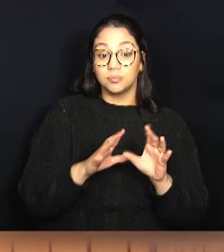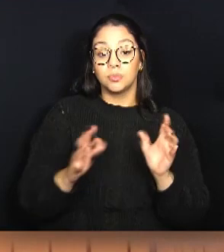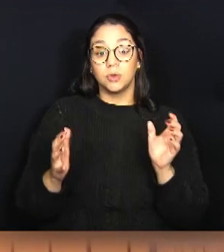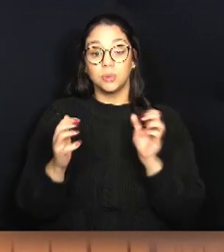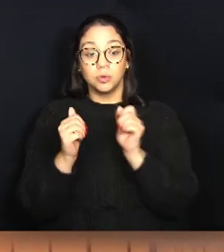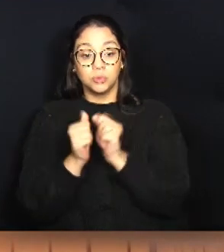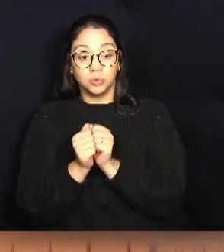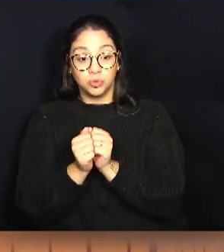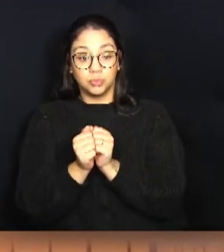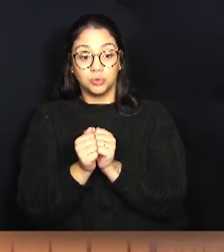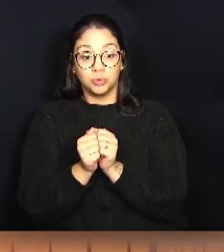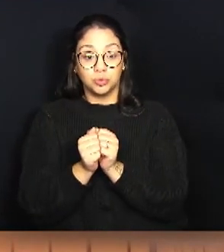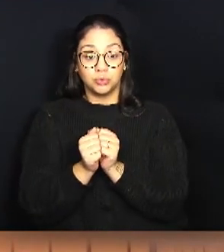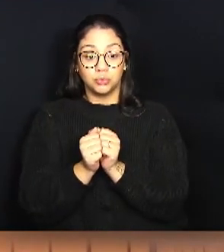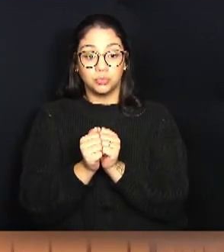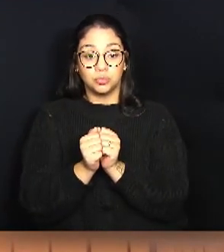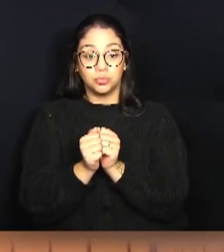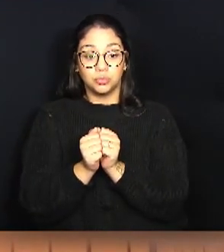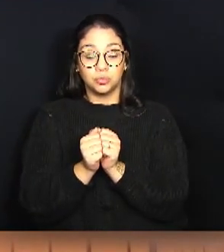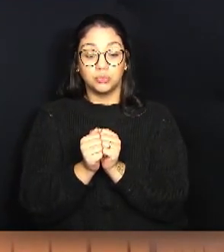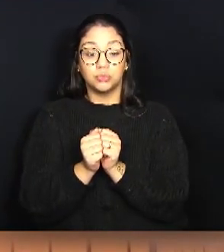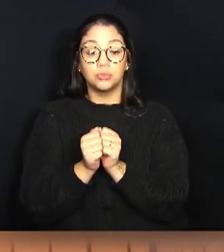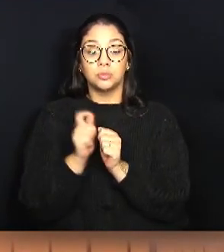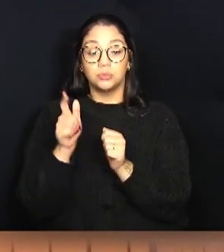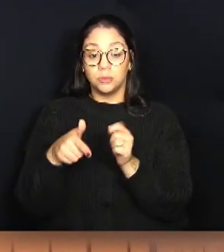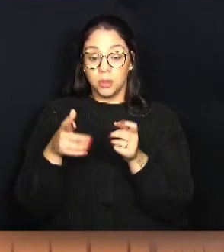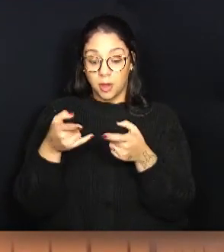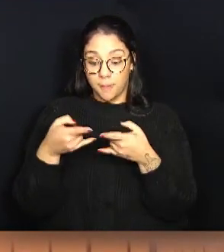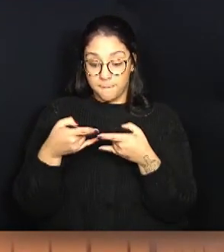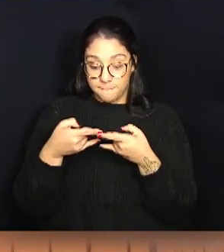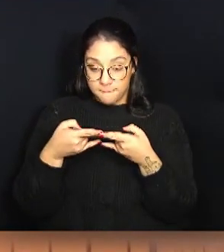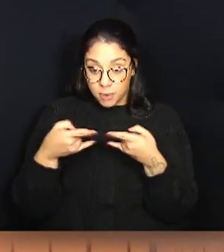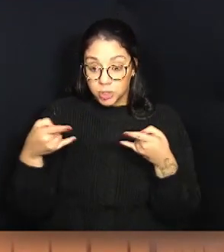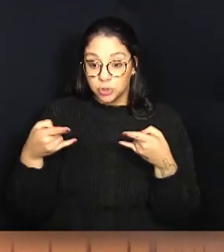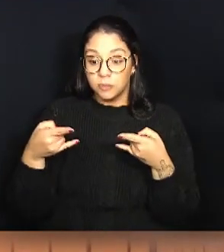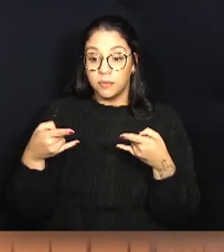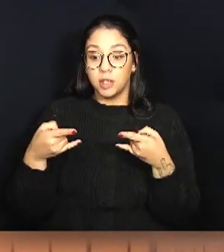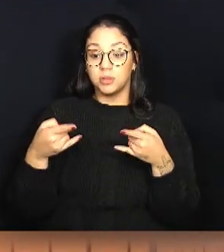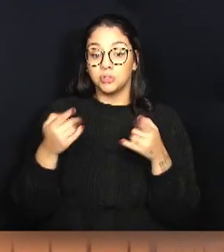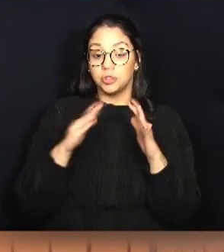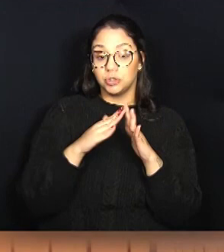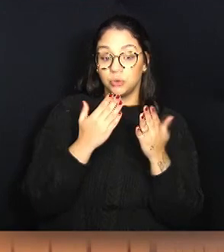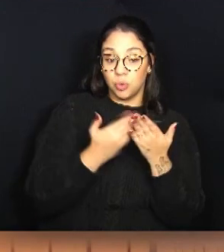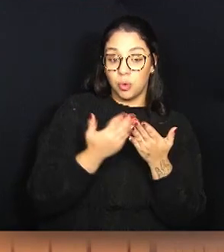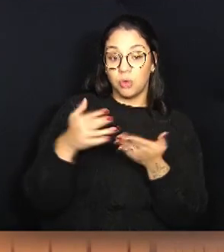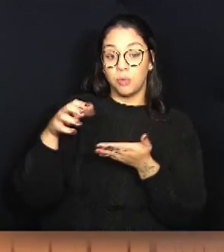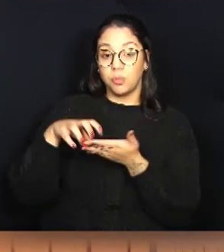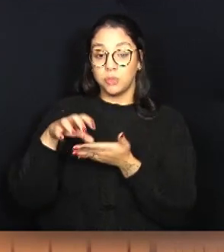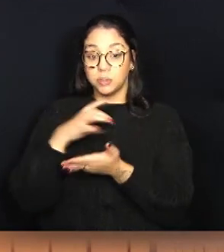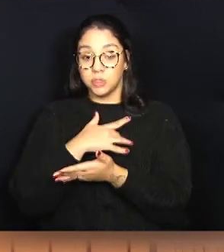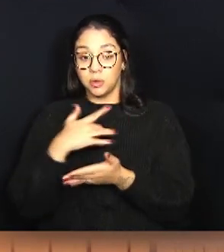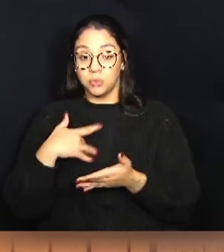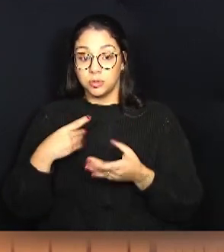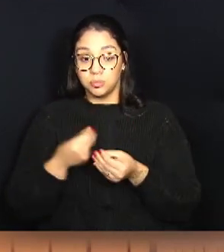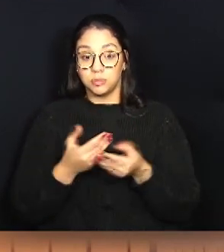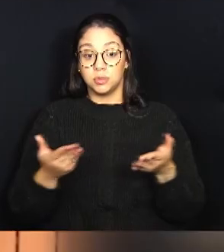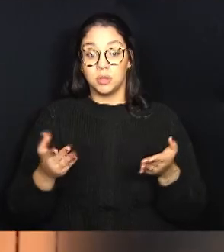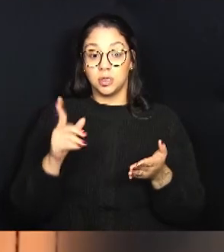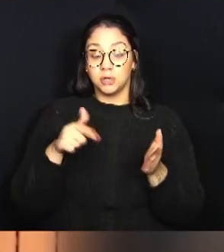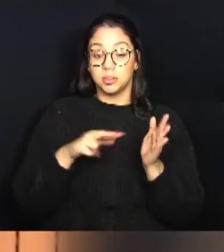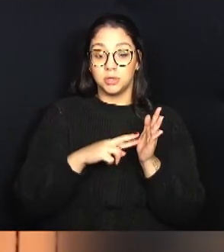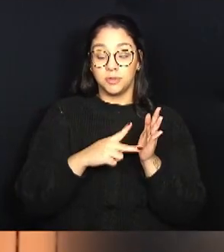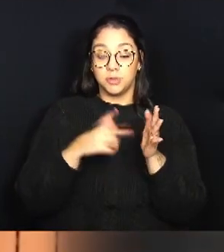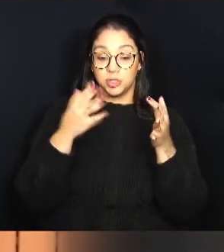com a entrega de absorventes em postos de saúde em escolas, são atos de dignidade para essas adolescentes e